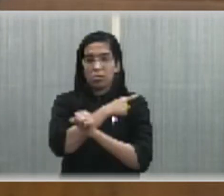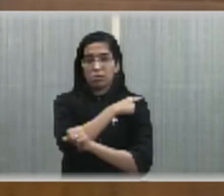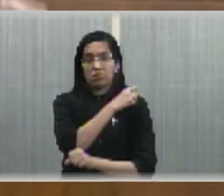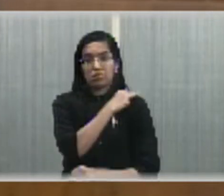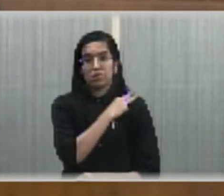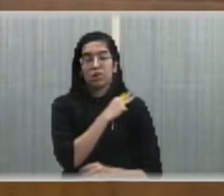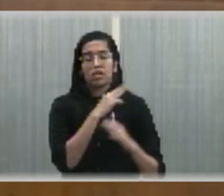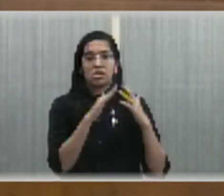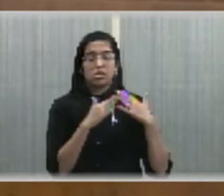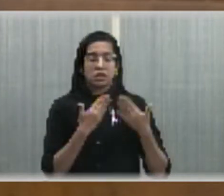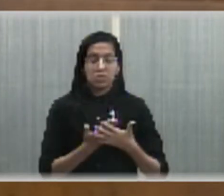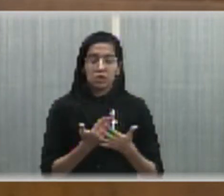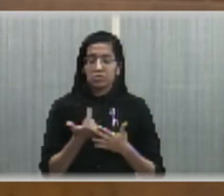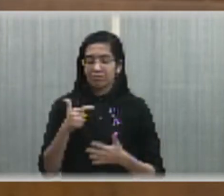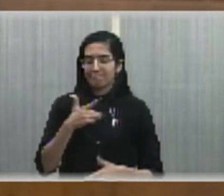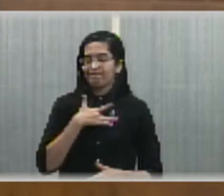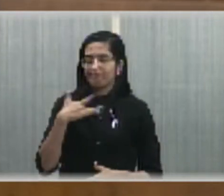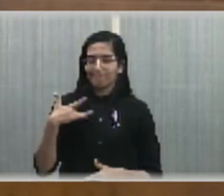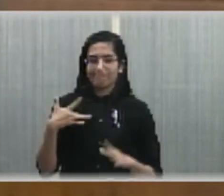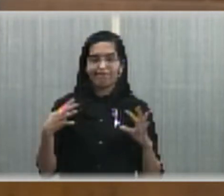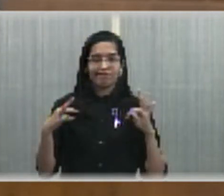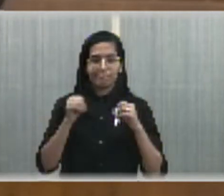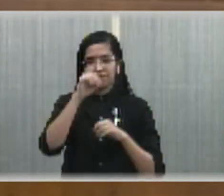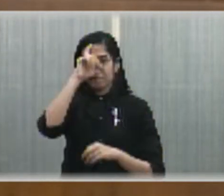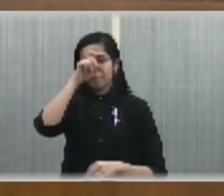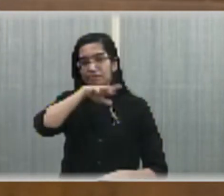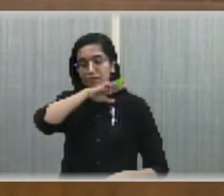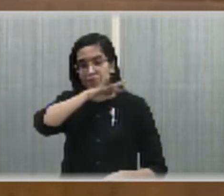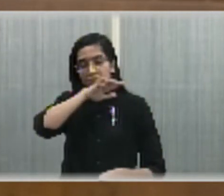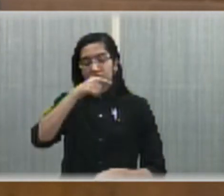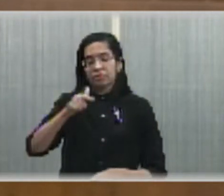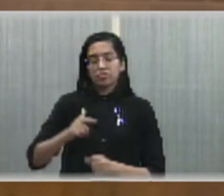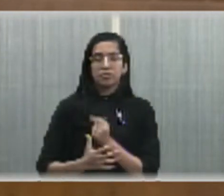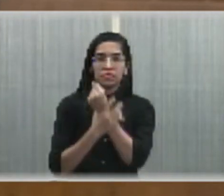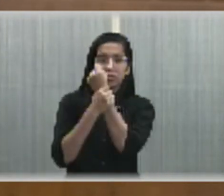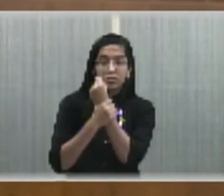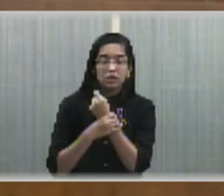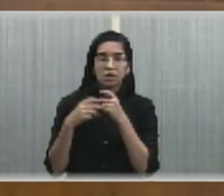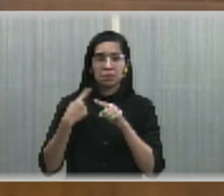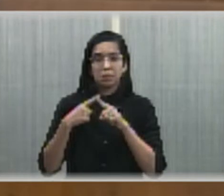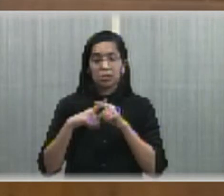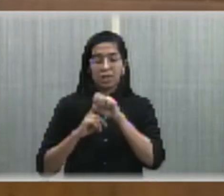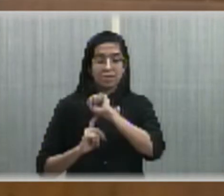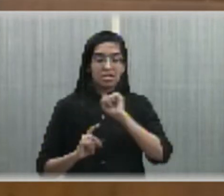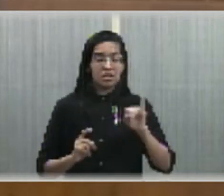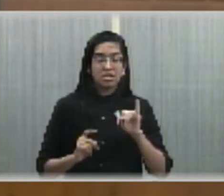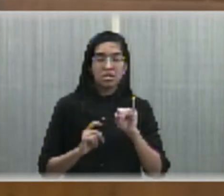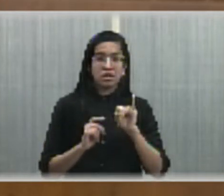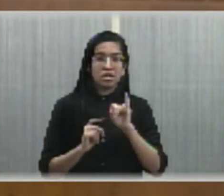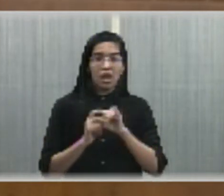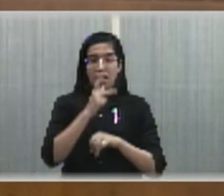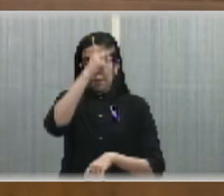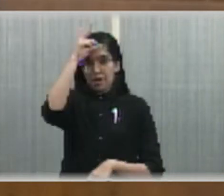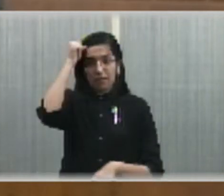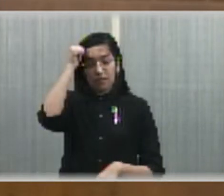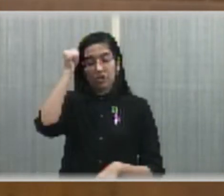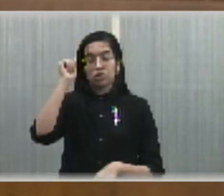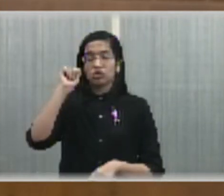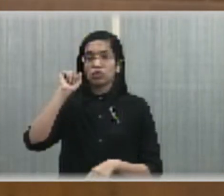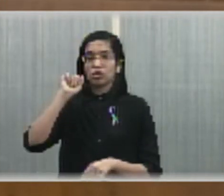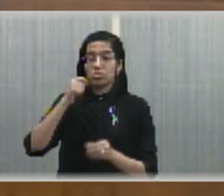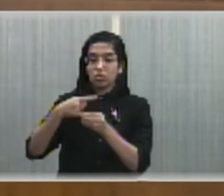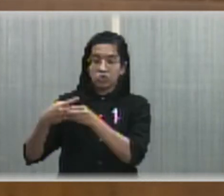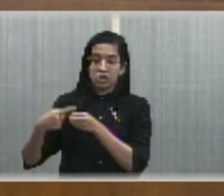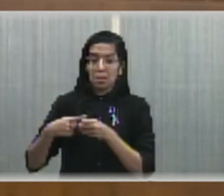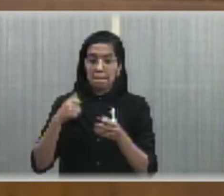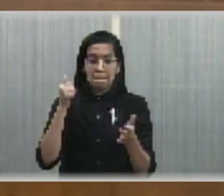tem saúde, os hospitais todos sucateados, não tem segurança, porque se as prefeituras do interior não arcar com combustível, não